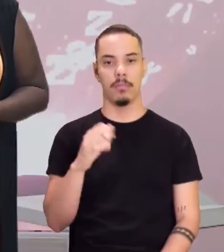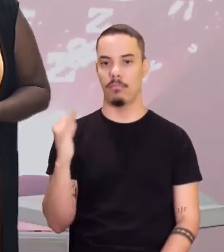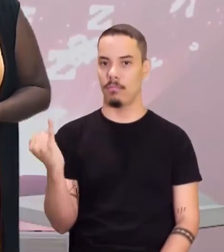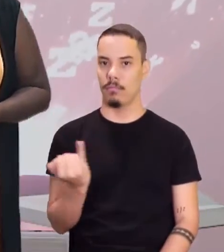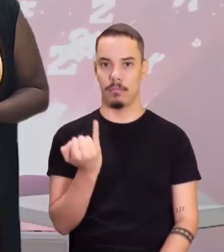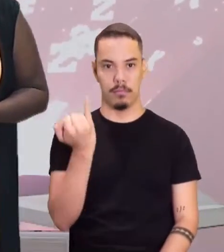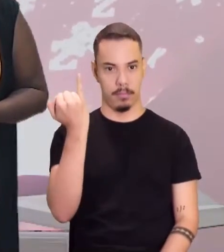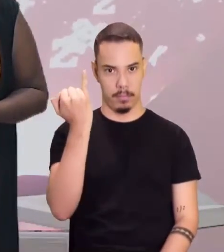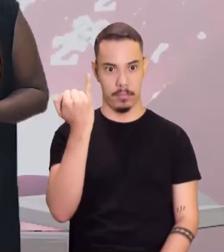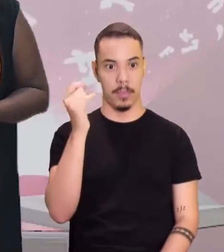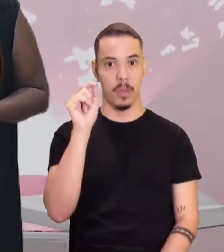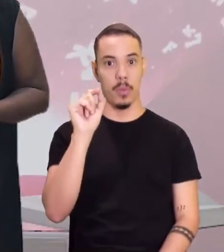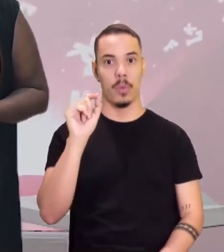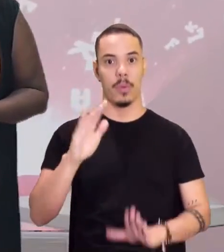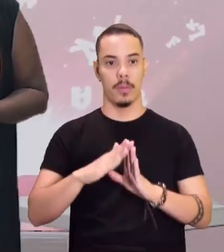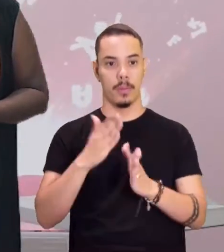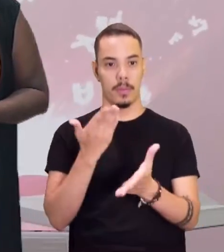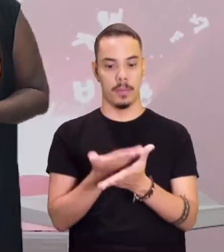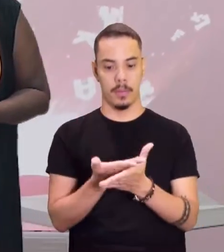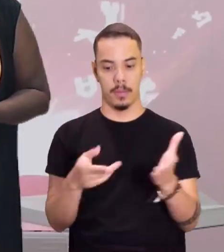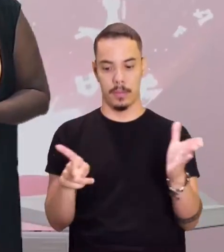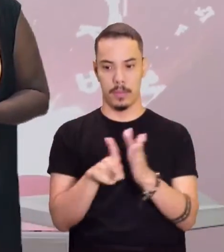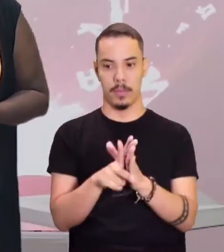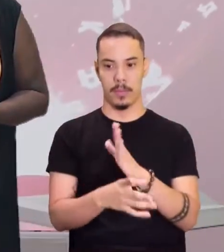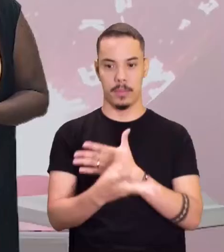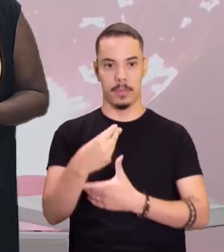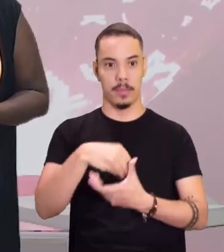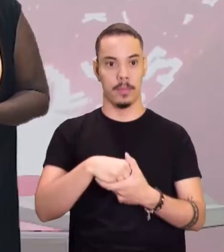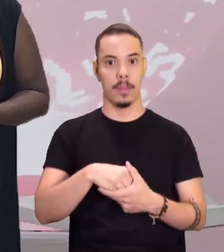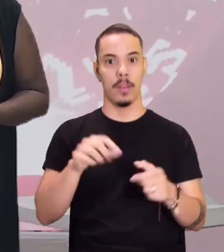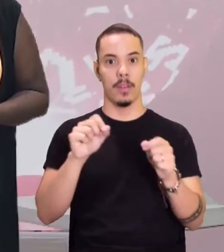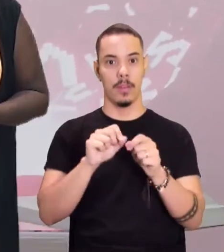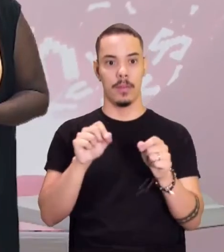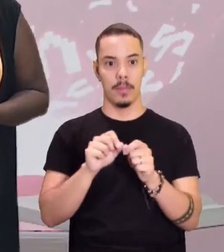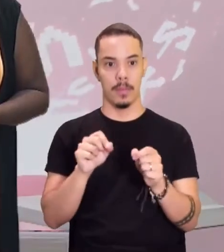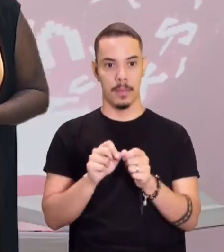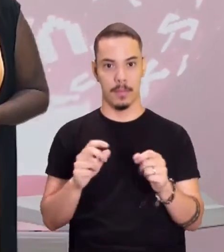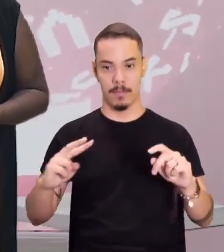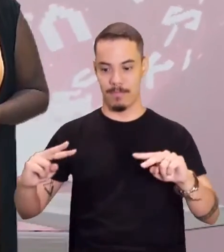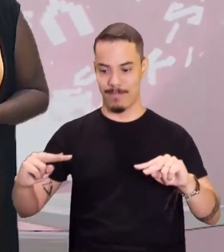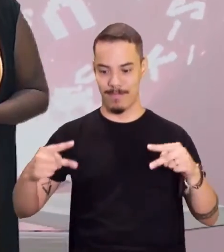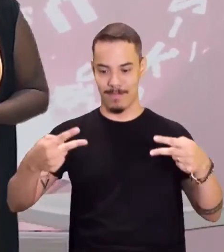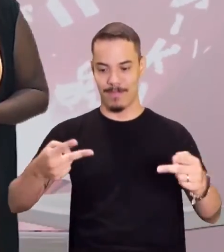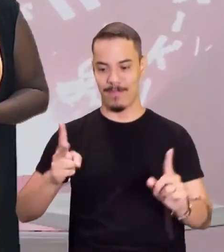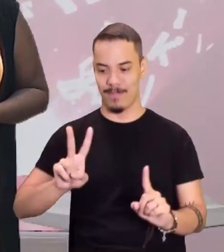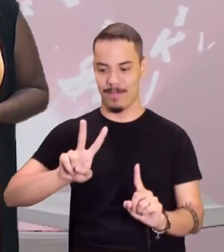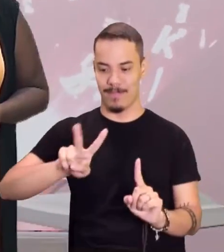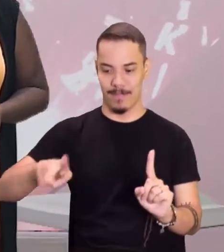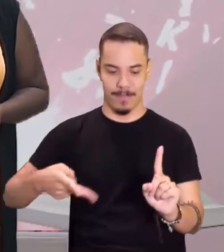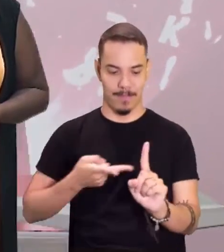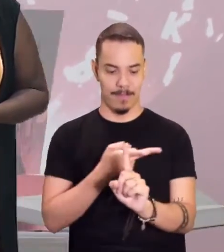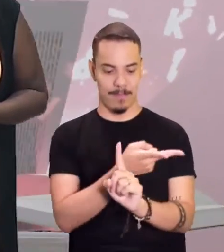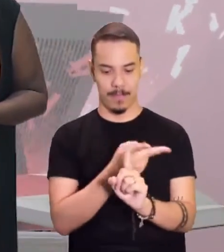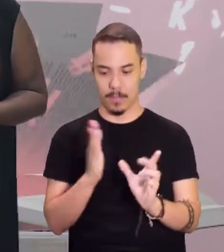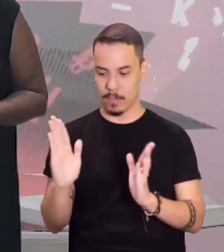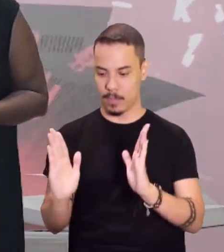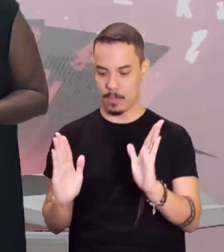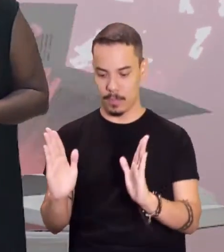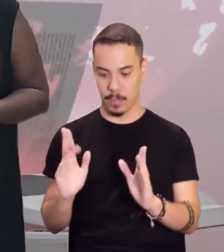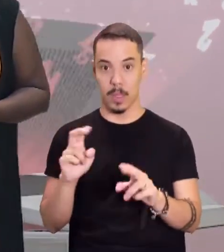importantíssimo, tá? É uma escola que vem ali no meio para fazer essa passagem, né? Por isso que a gente fala que é